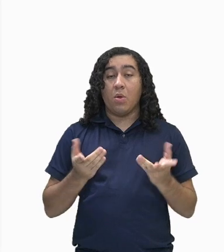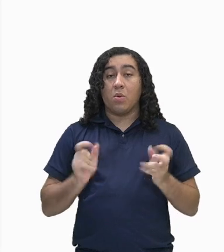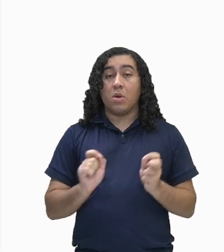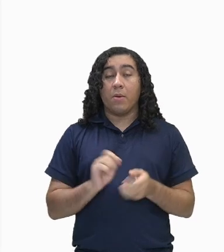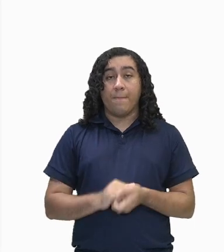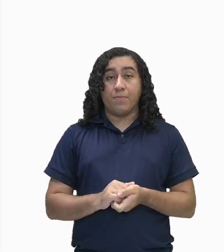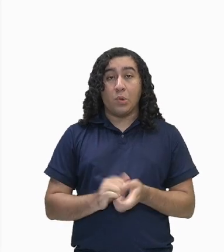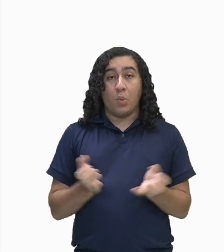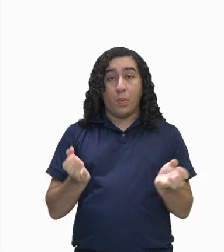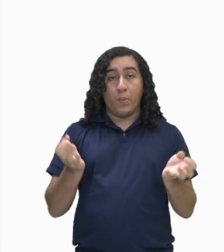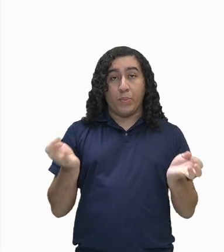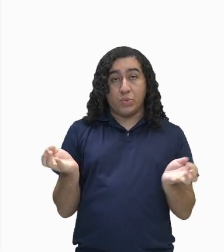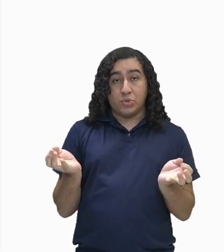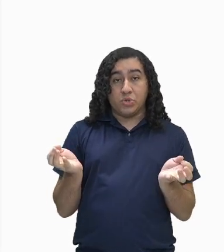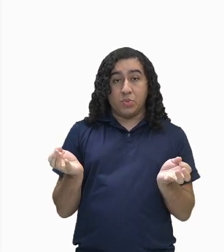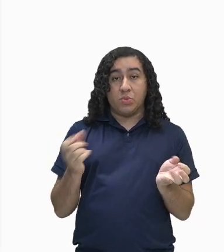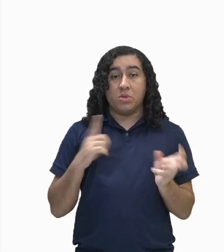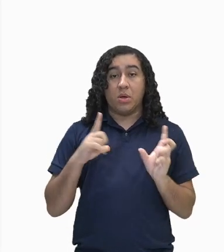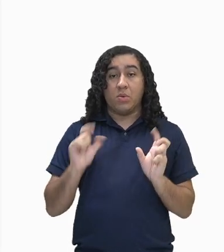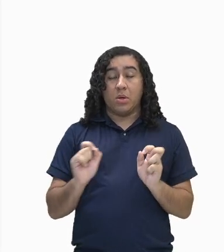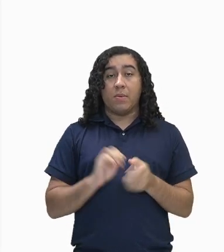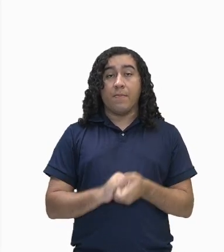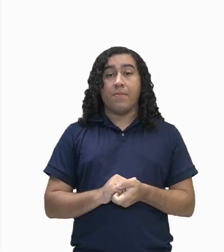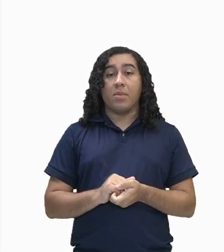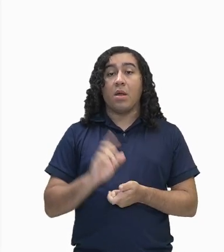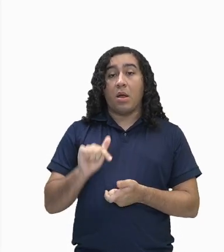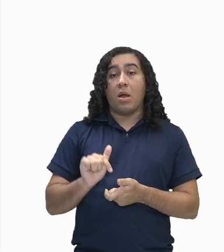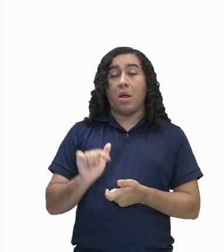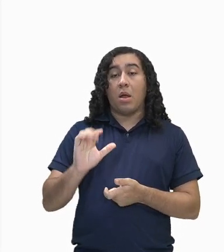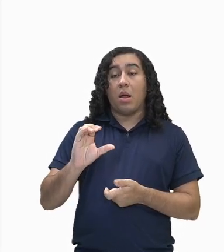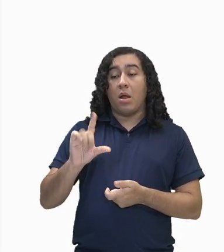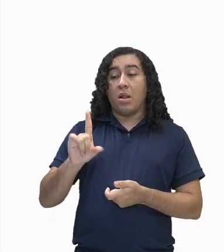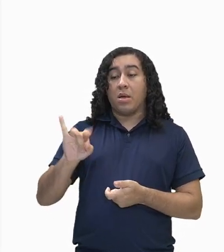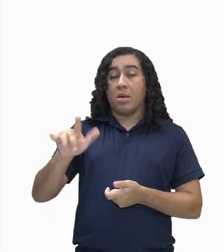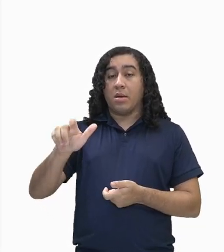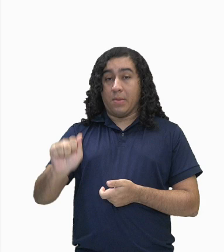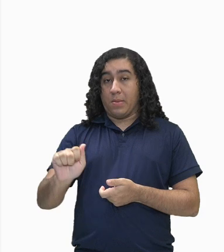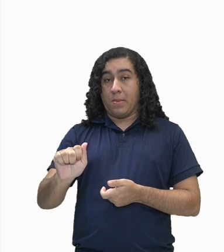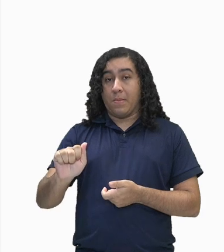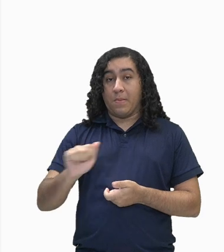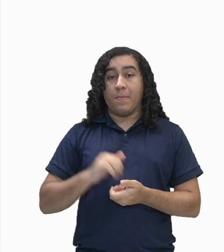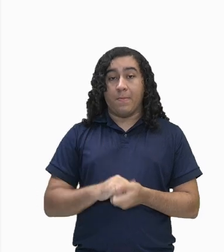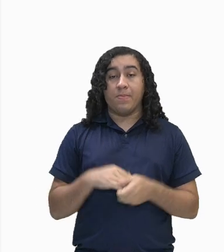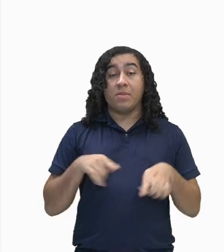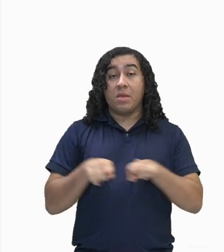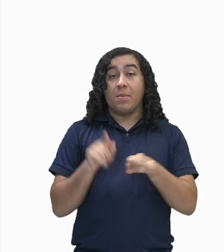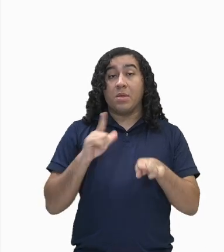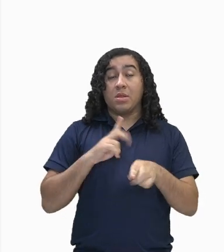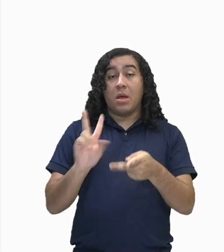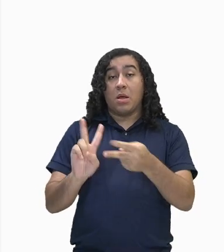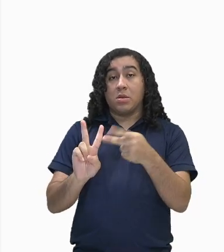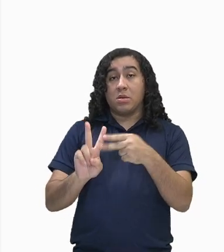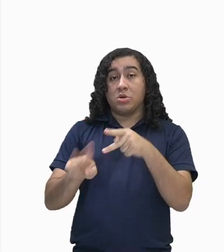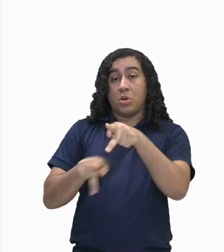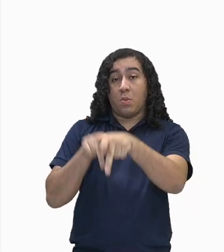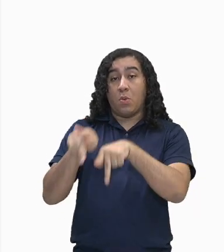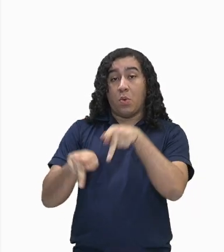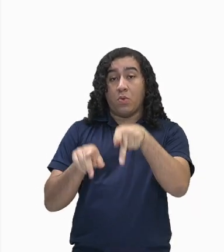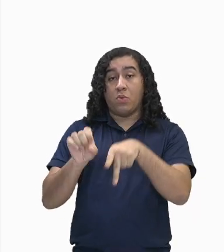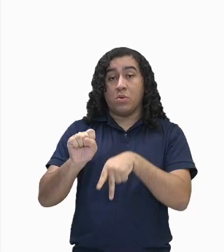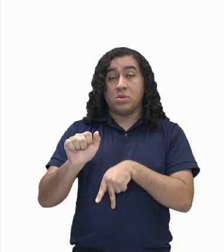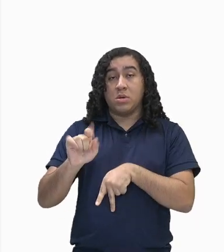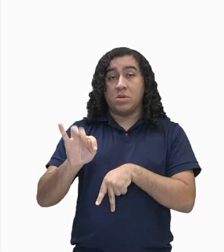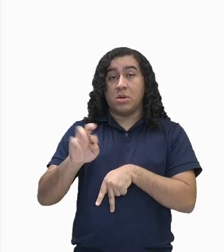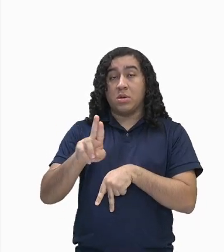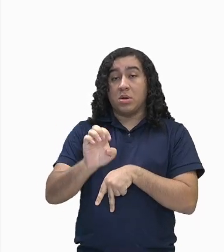o que nós temos? A ordenação leiga. E, por exemplo, aí já vemos o povo Satere Maué, que tem a sua própria